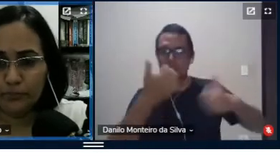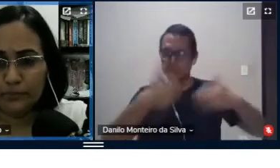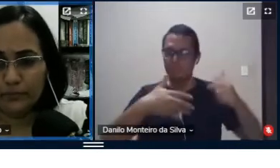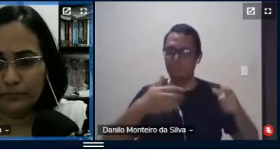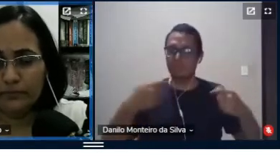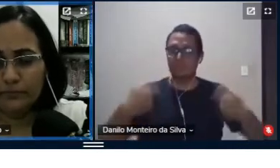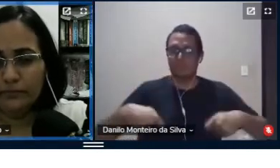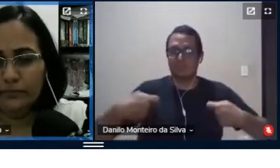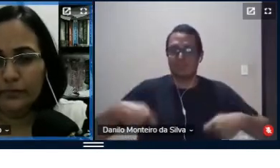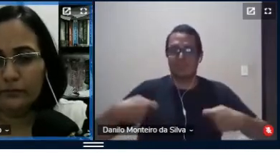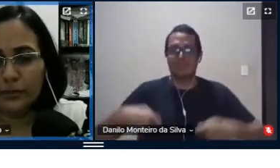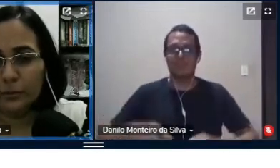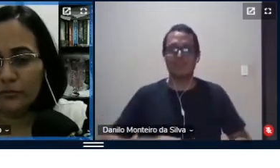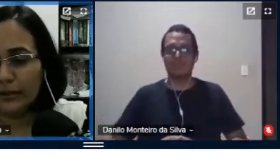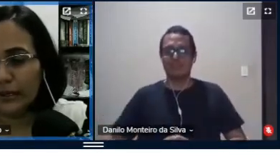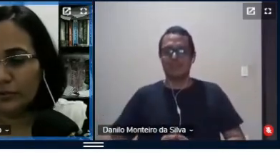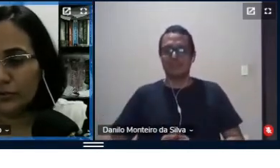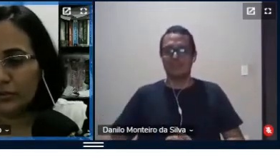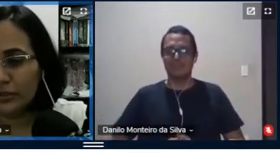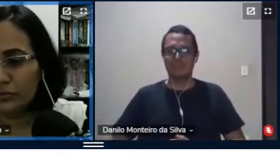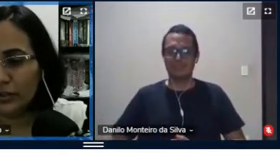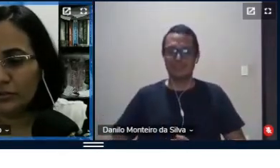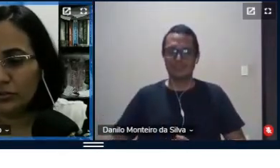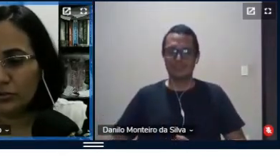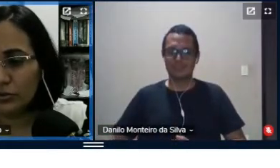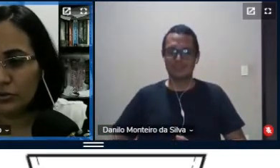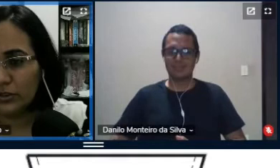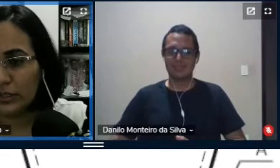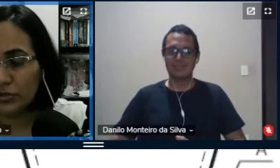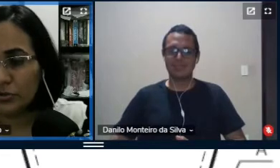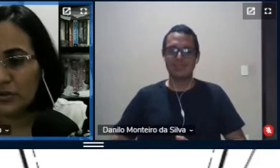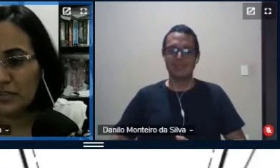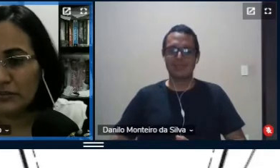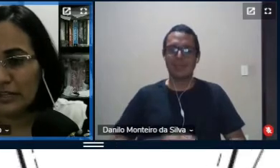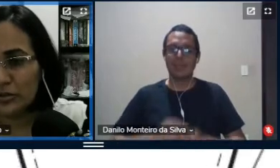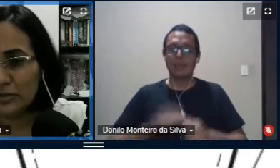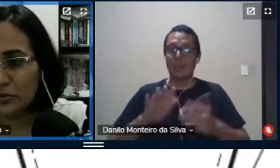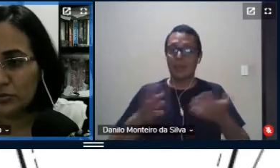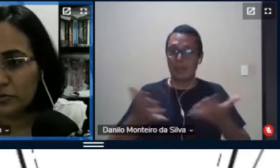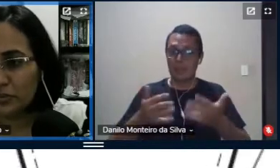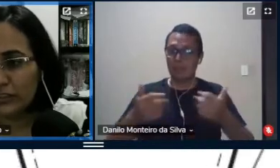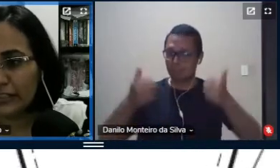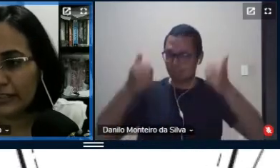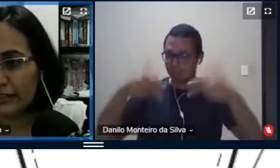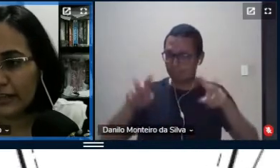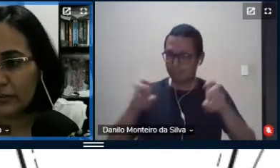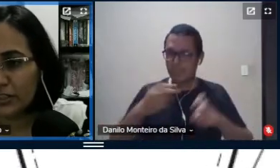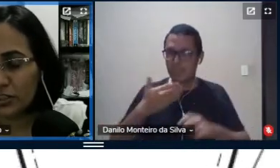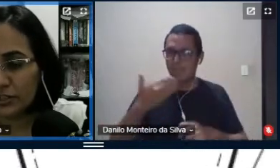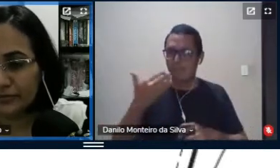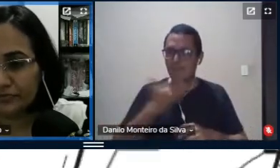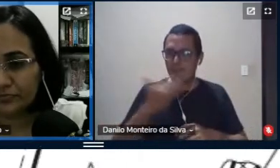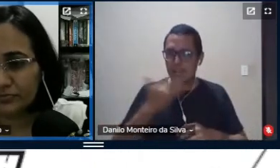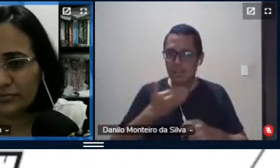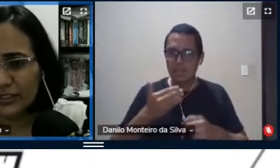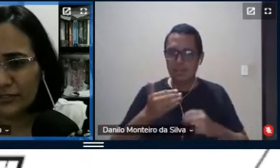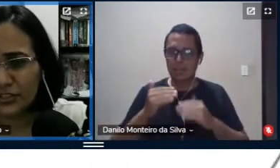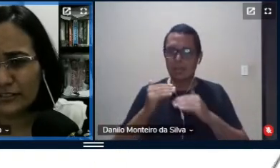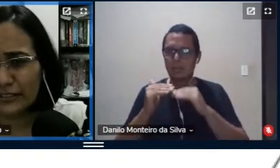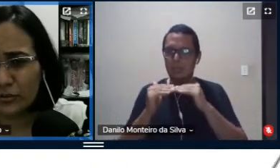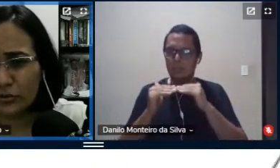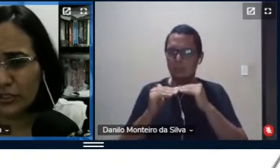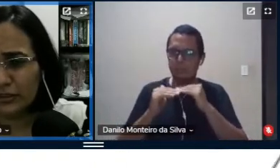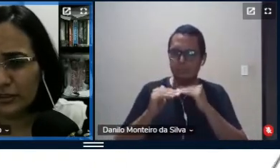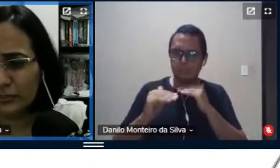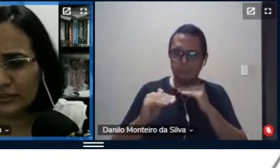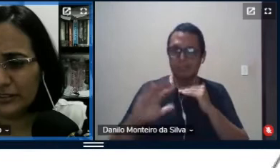Então, vamos falar sobre defeito e descontinuidade. Comecei a falar sobre isso com os meninos integrados, caiu energia. Acho